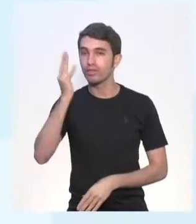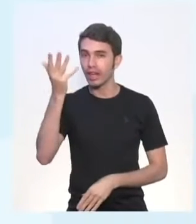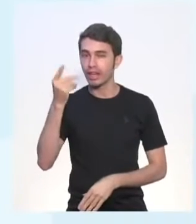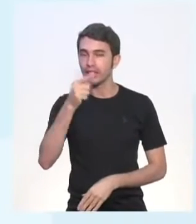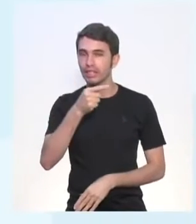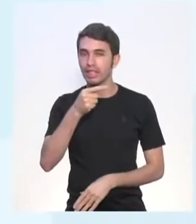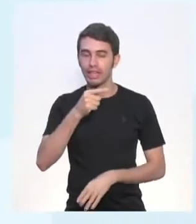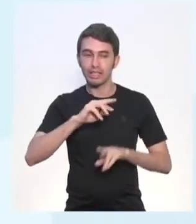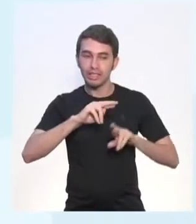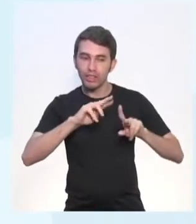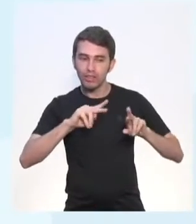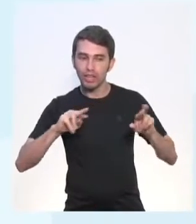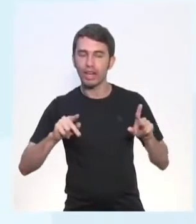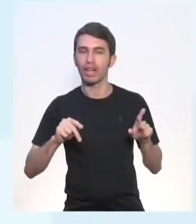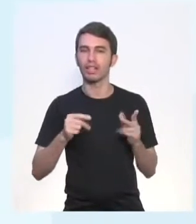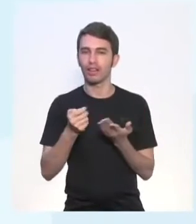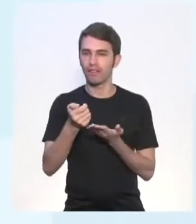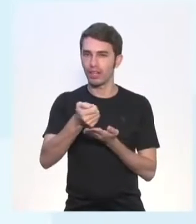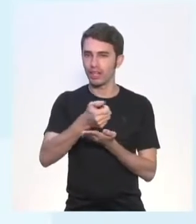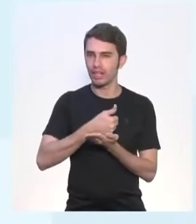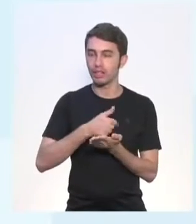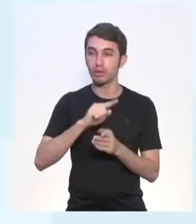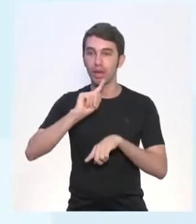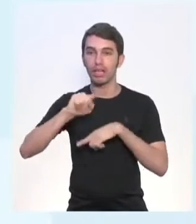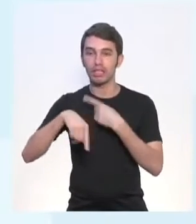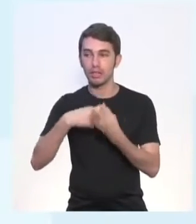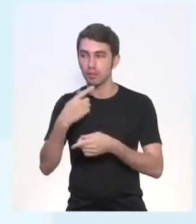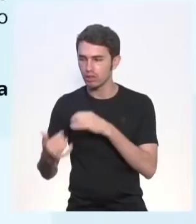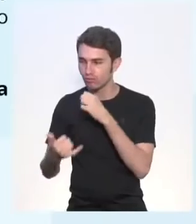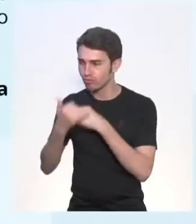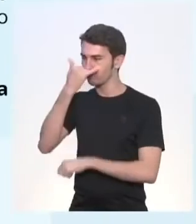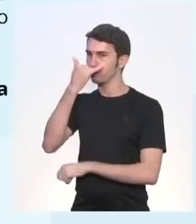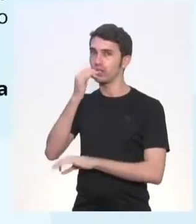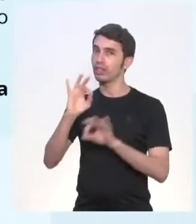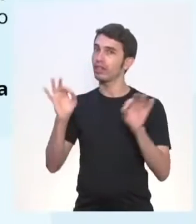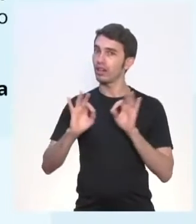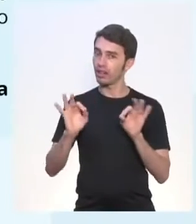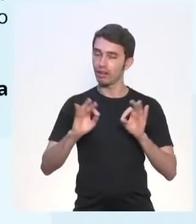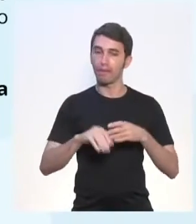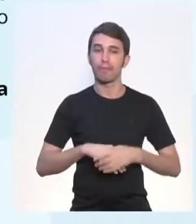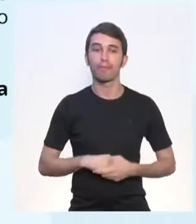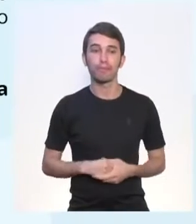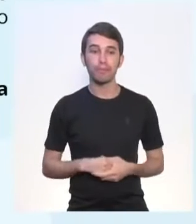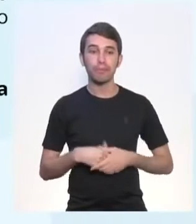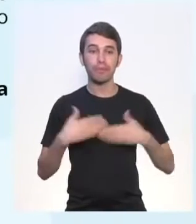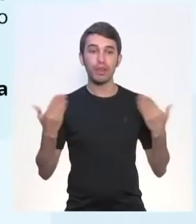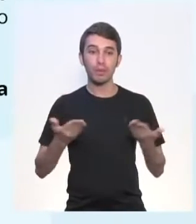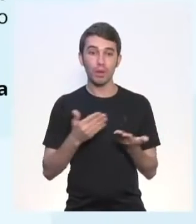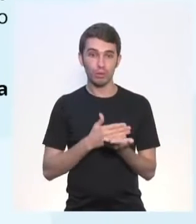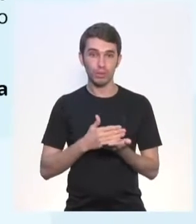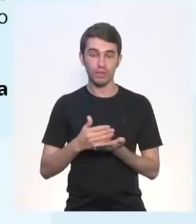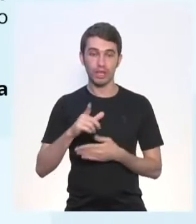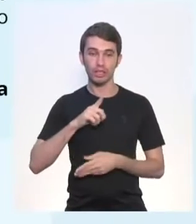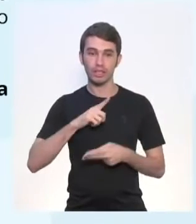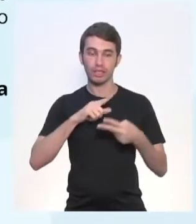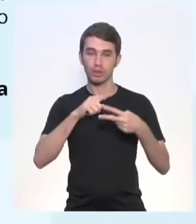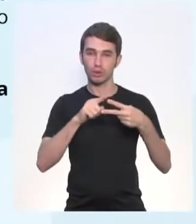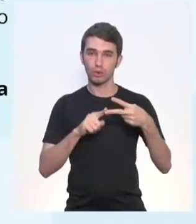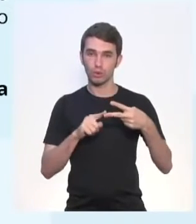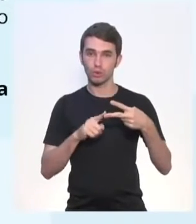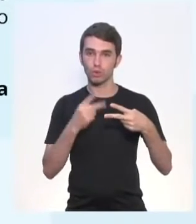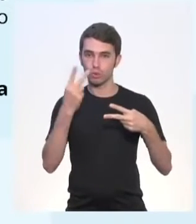que a gente possa estar atento e não ser surpreendido. Muito bom. Para começar, eu coloquei duas